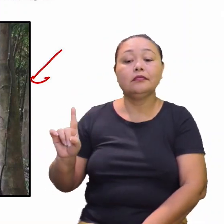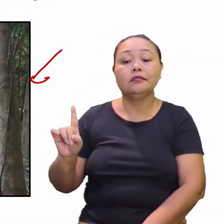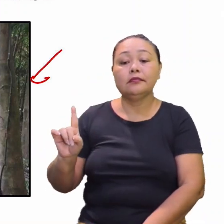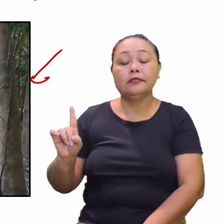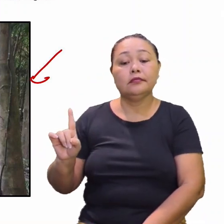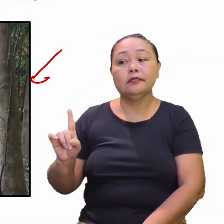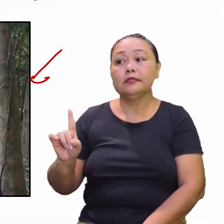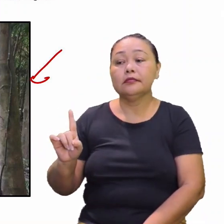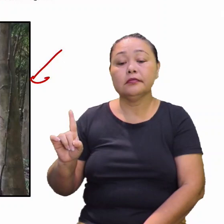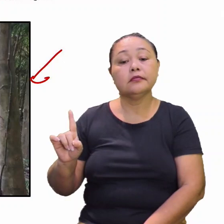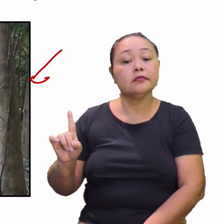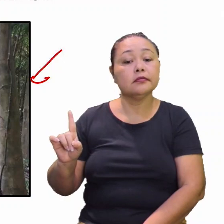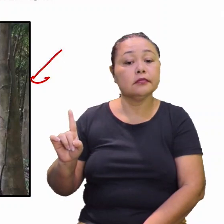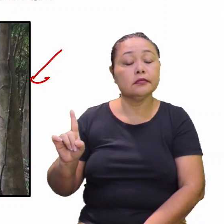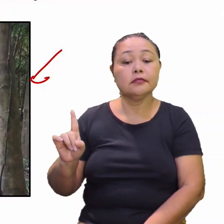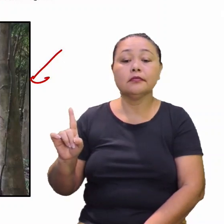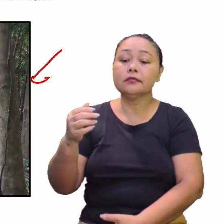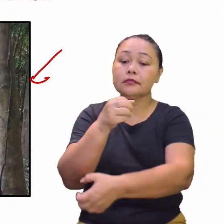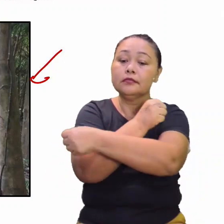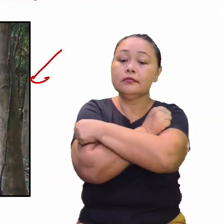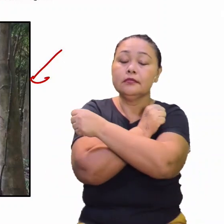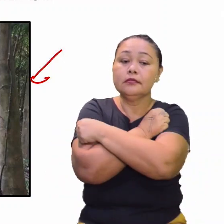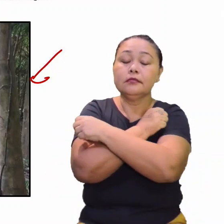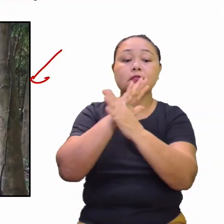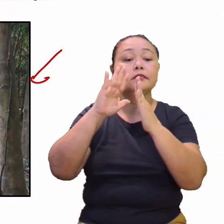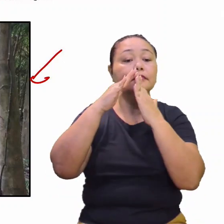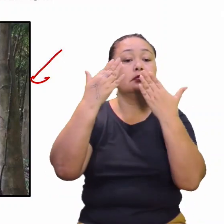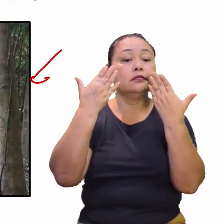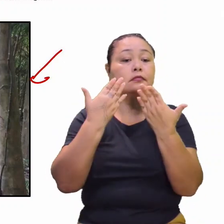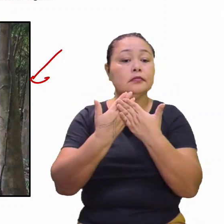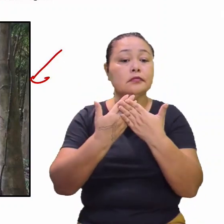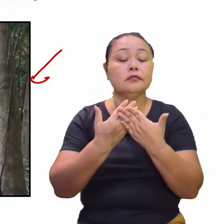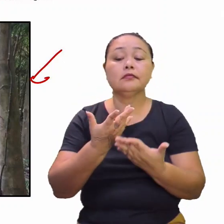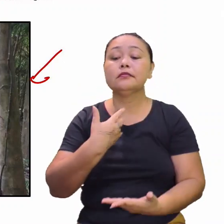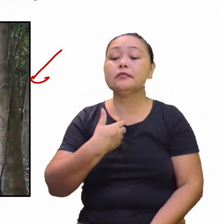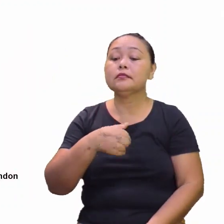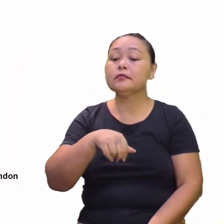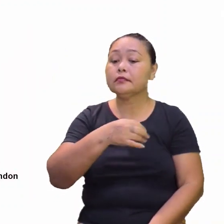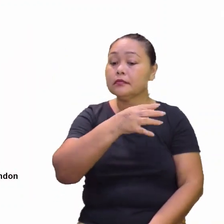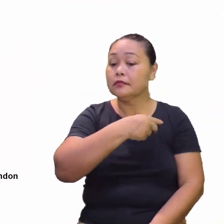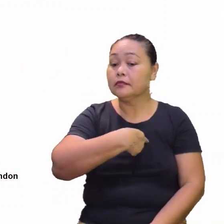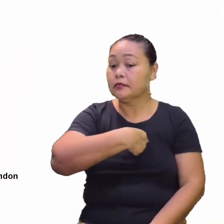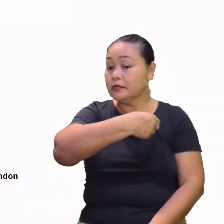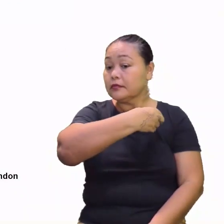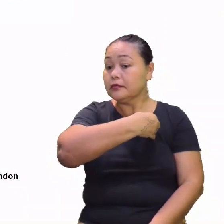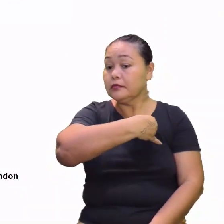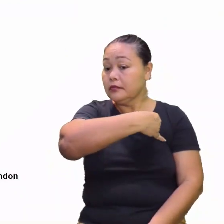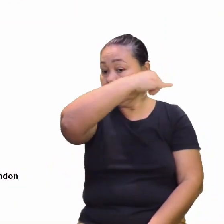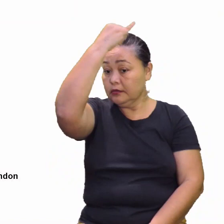também. Um abraço também para os alunos da Irmã Dorothy,